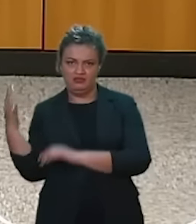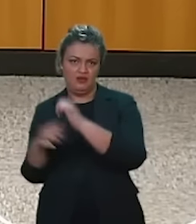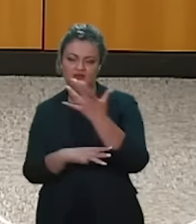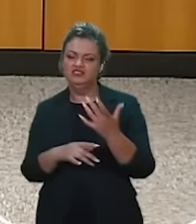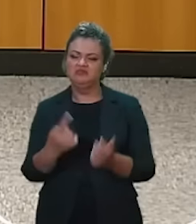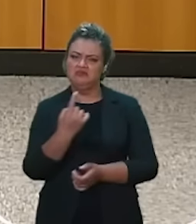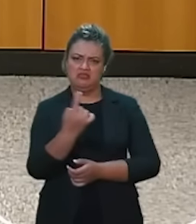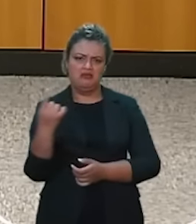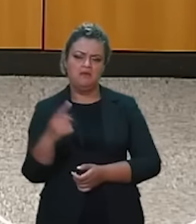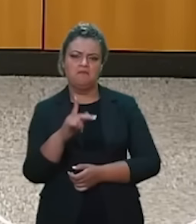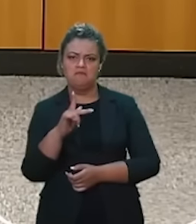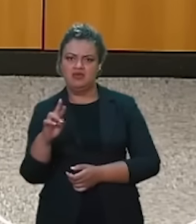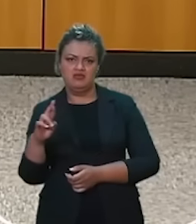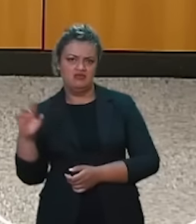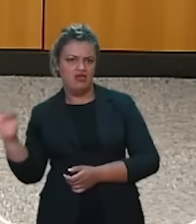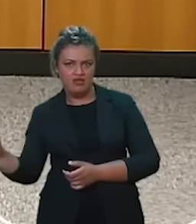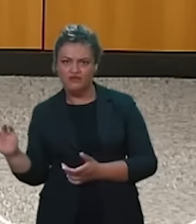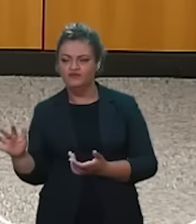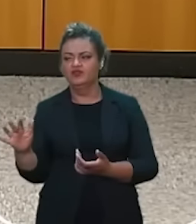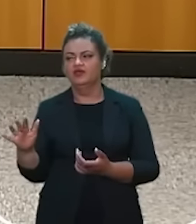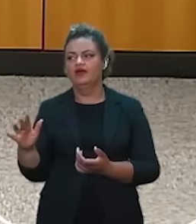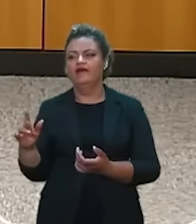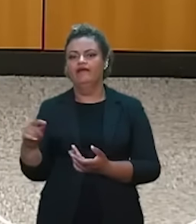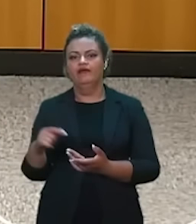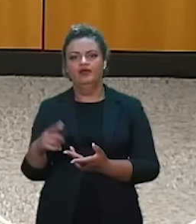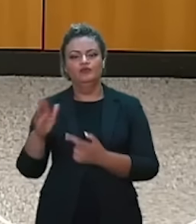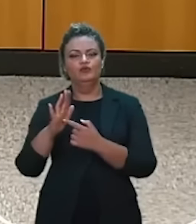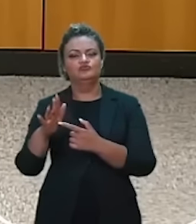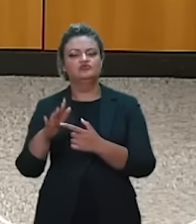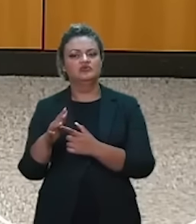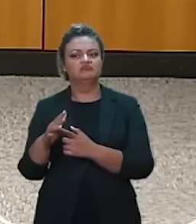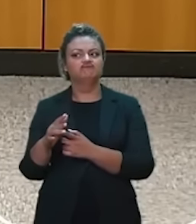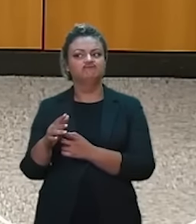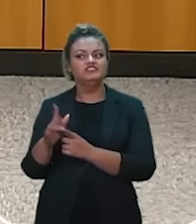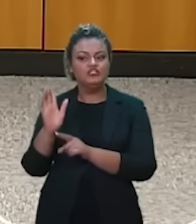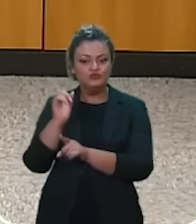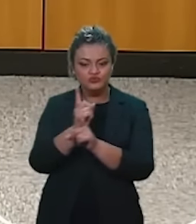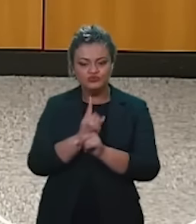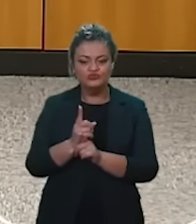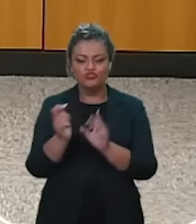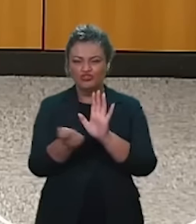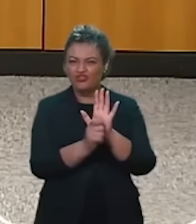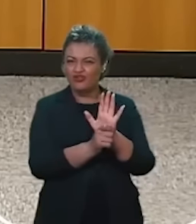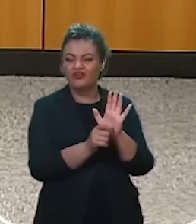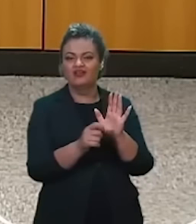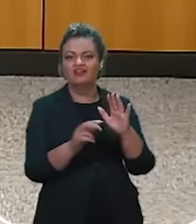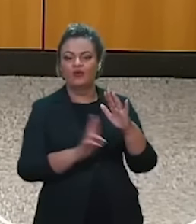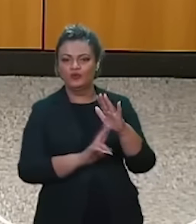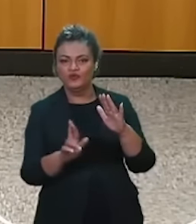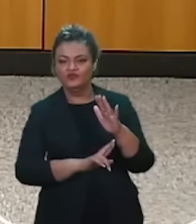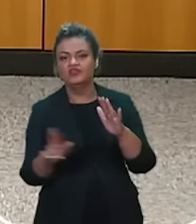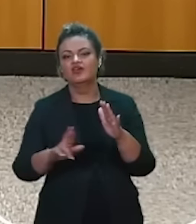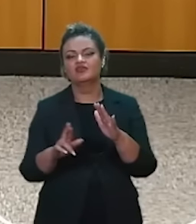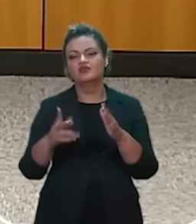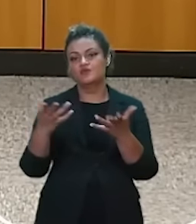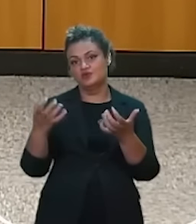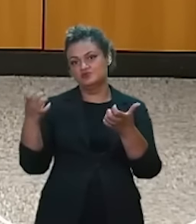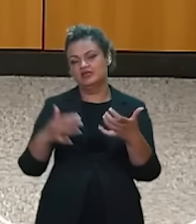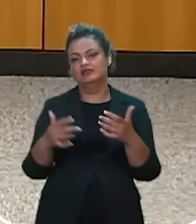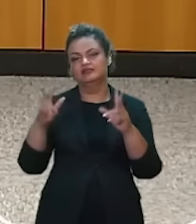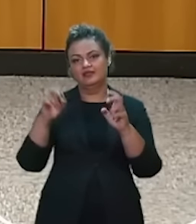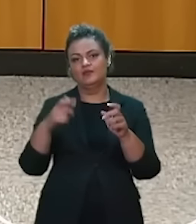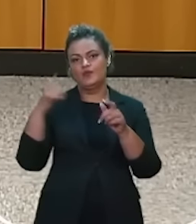Rodoviária Federal enfatizou o crescimento da pressão de drogas em rodovias Feder Gerais e Como disse outros